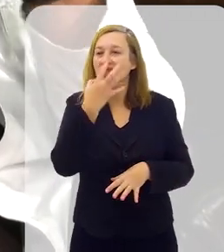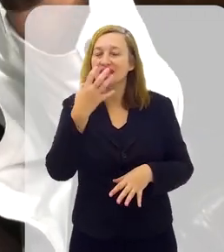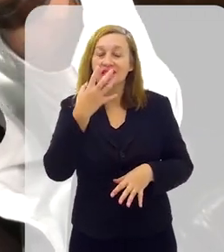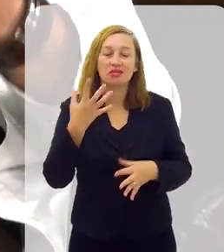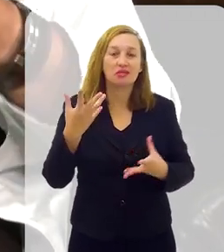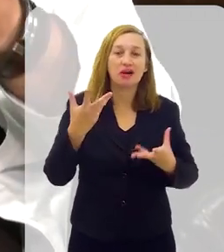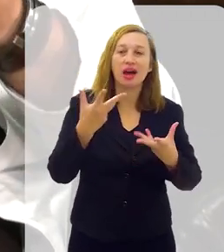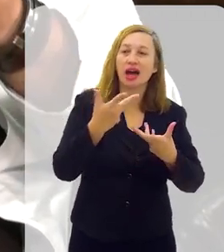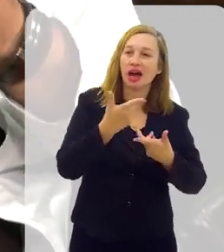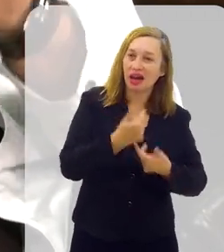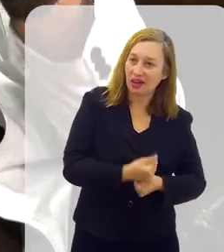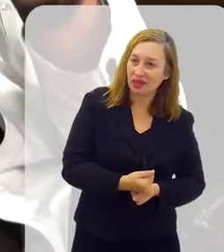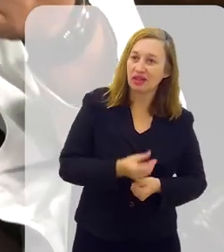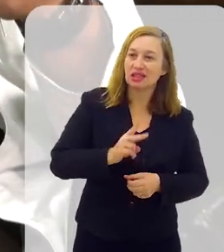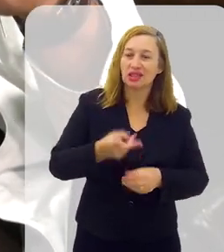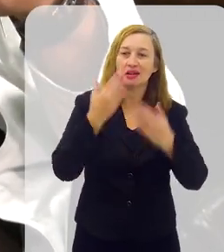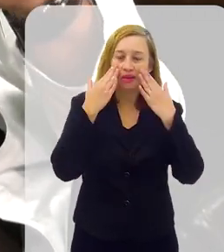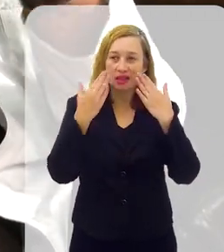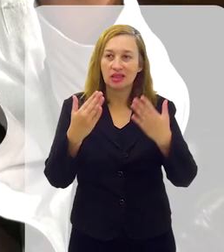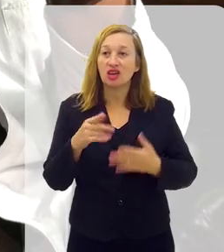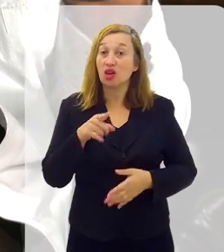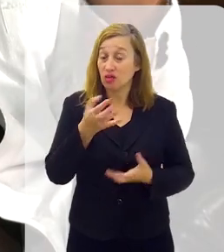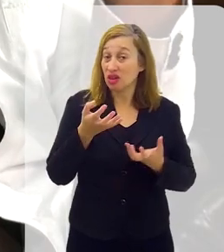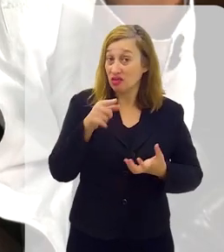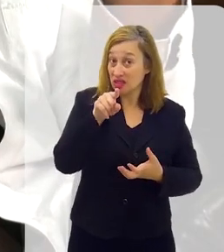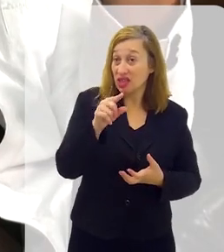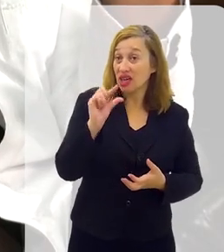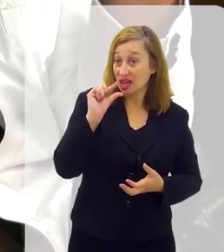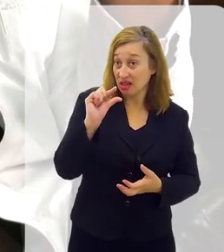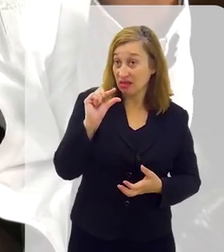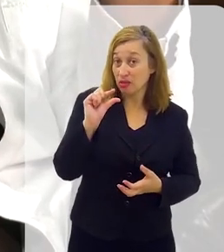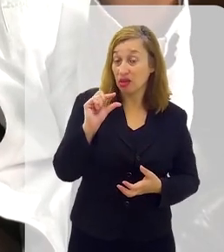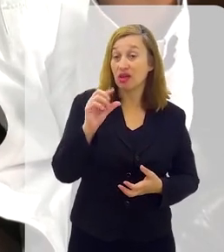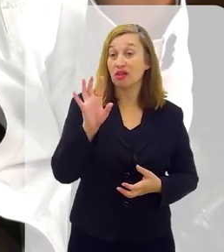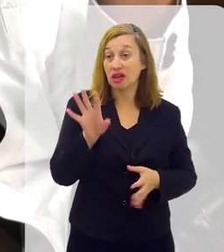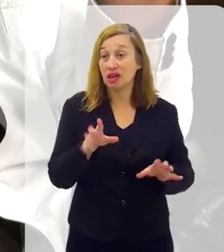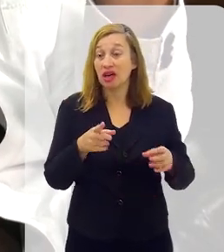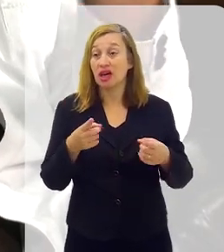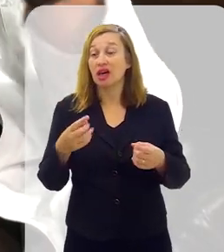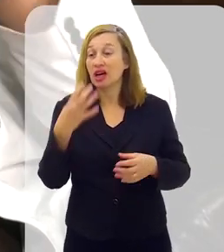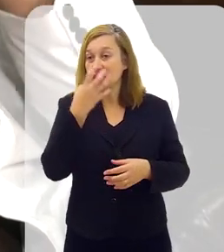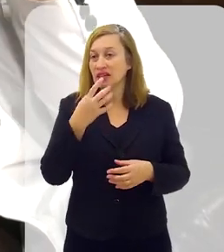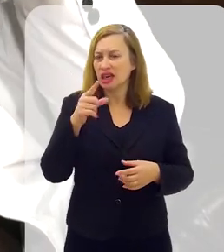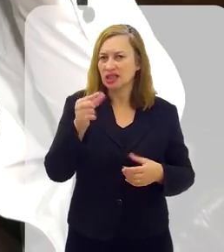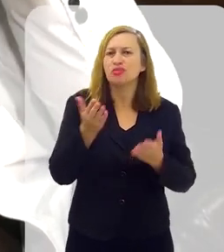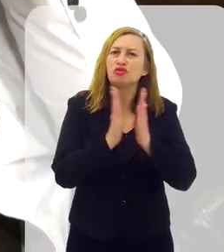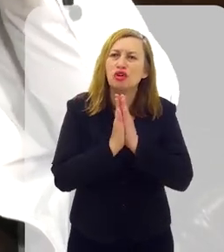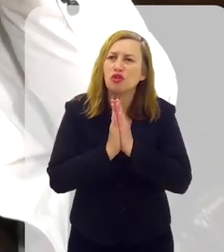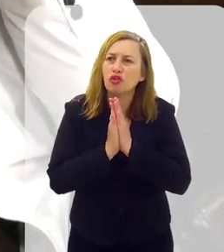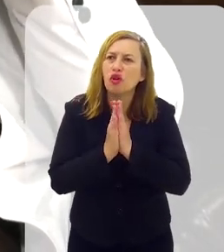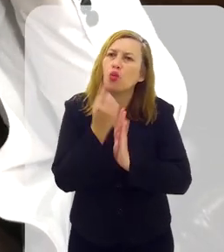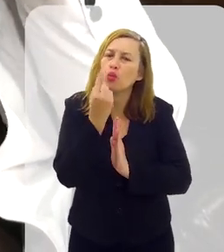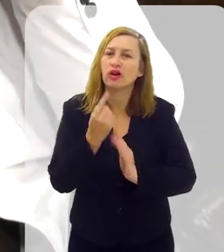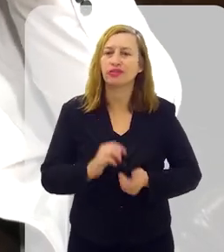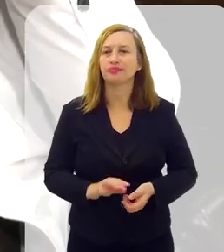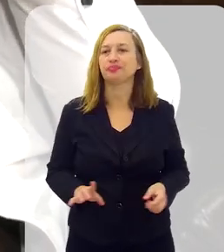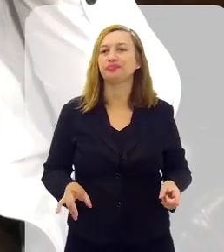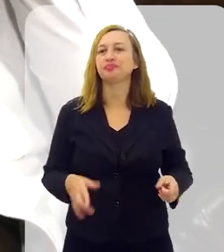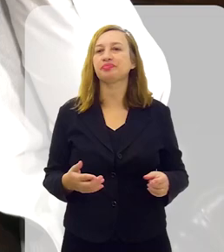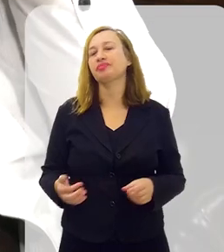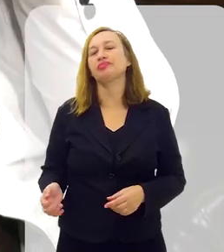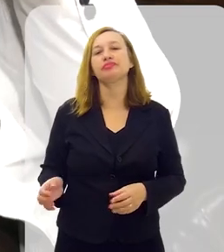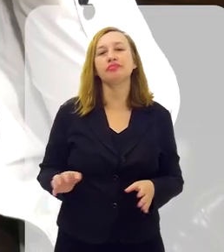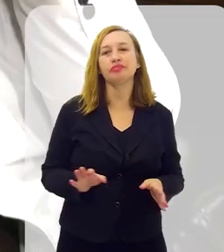sensacional. Da qualidade dos músicos e das canções que você sempre apresenta. Eu queria que você apresentasse uma das músicas que ele vai estar